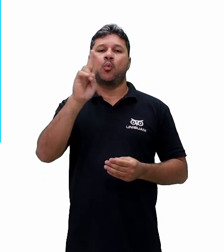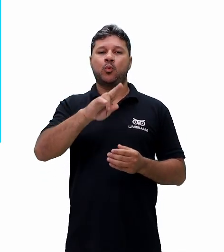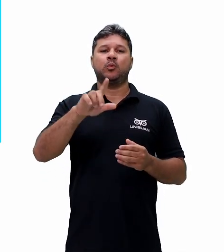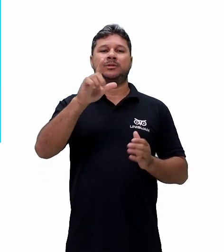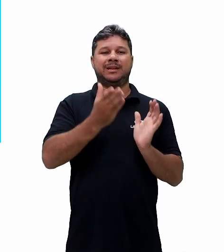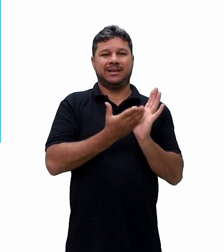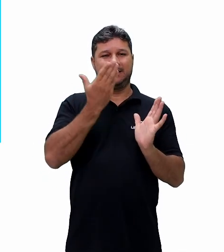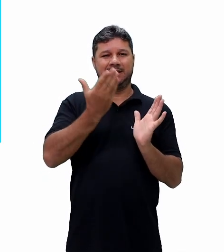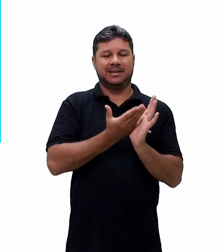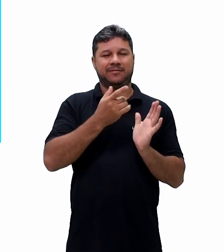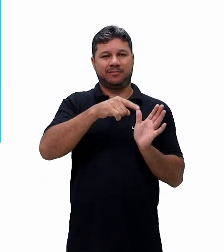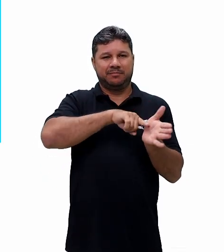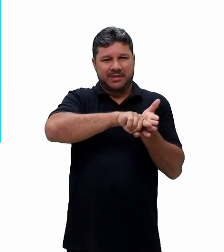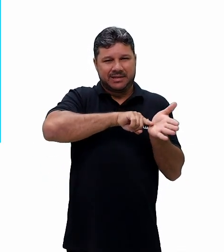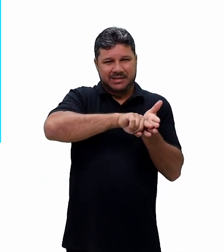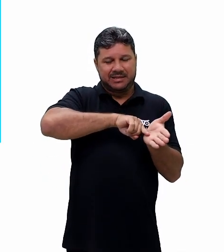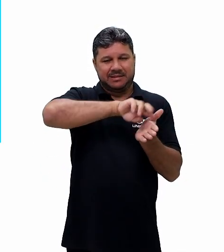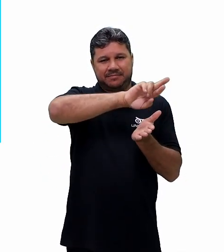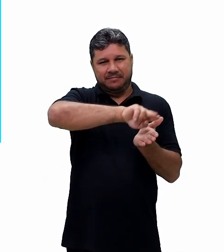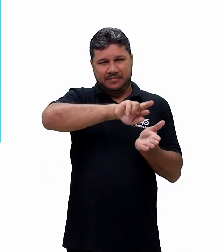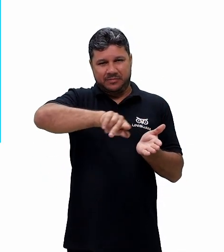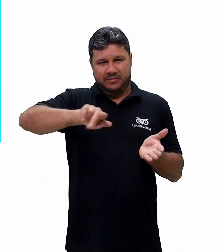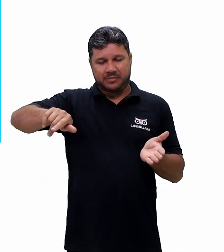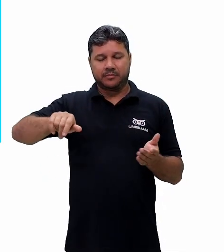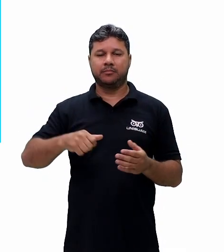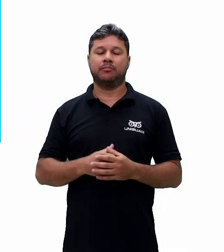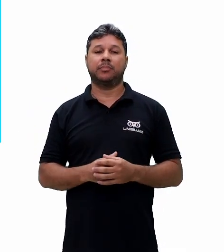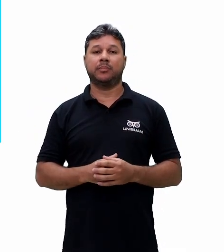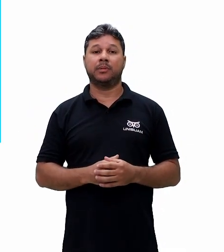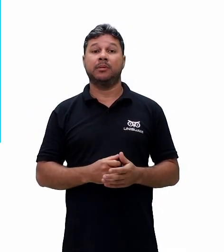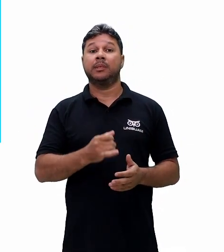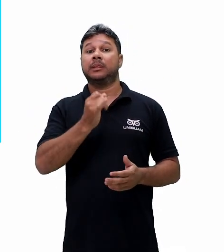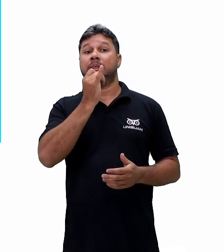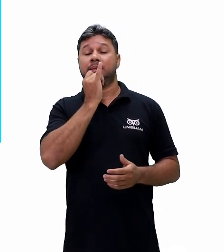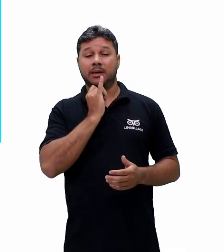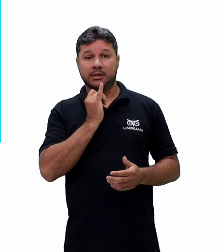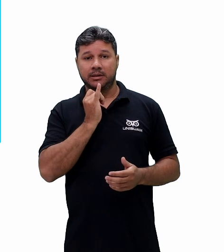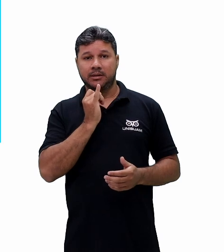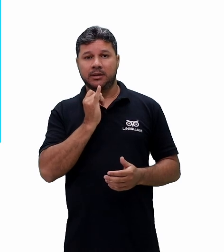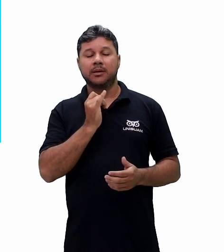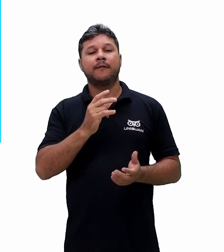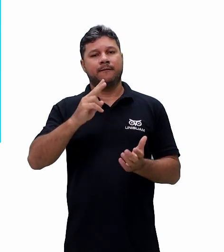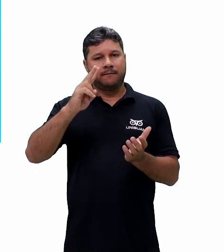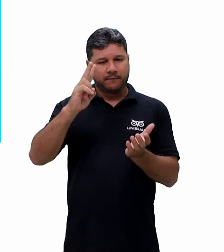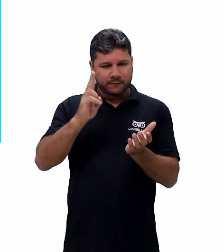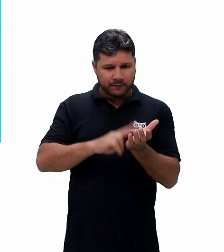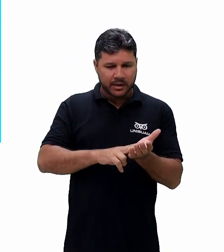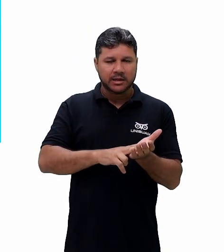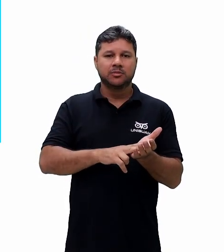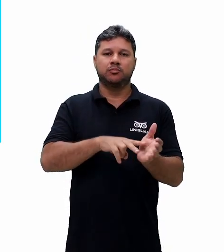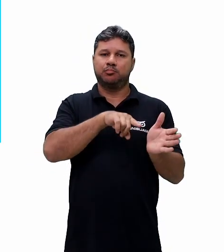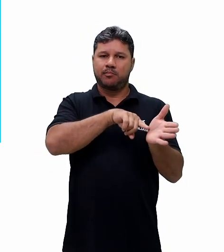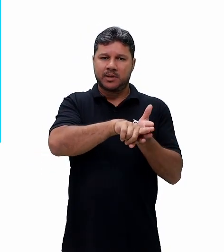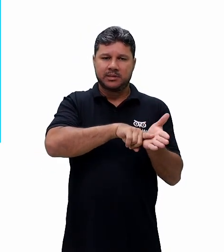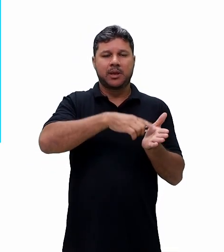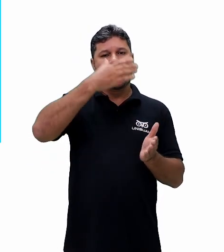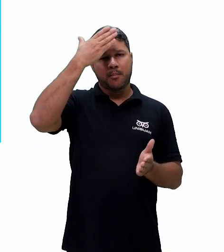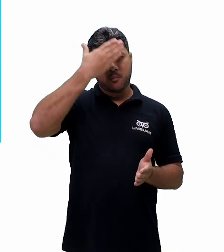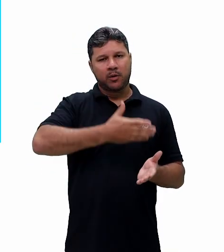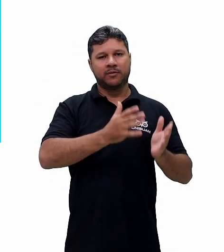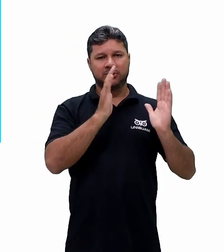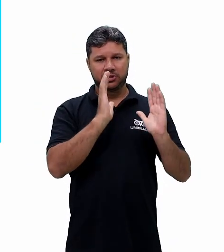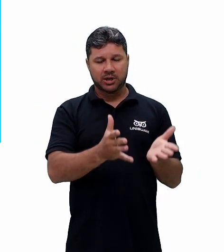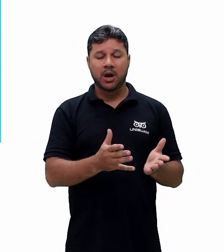na literatura científica. Ou seja, um teste validado